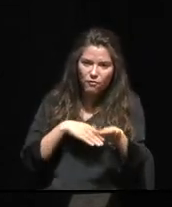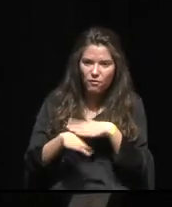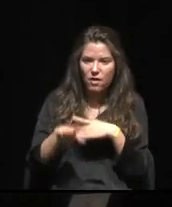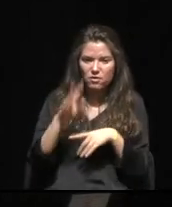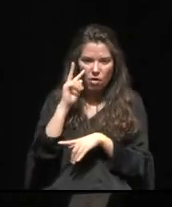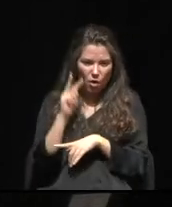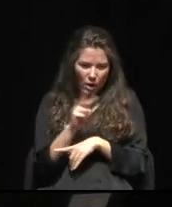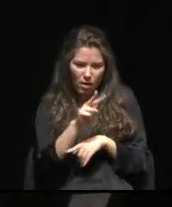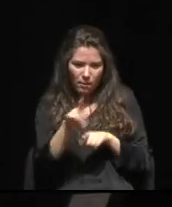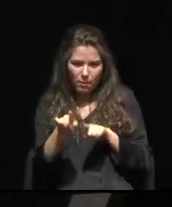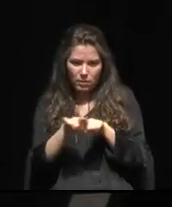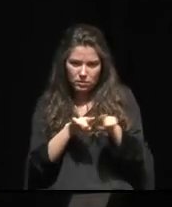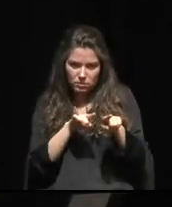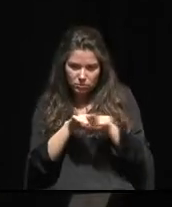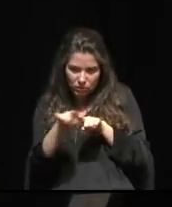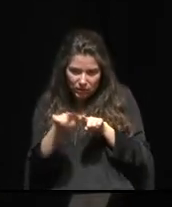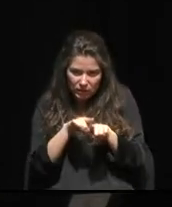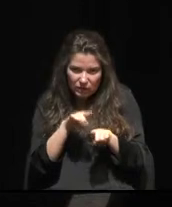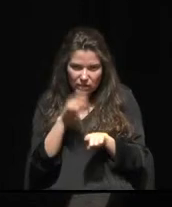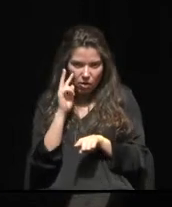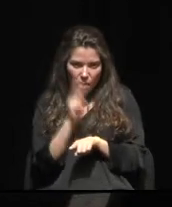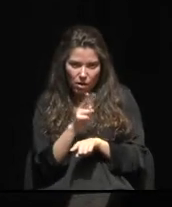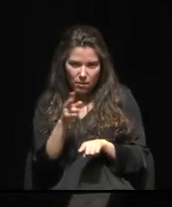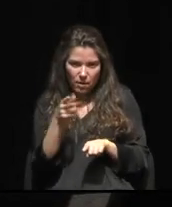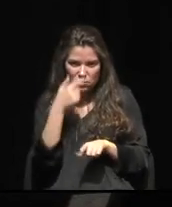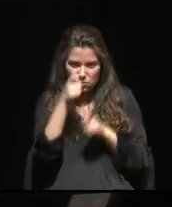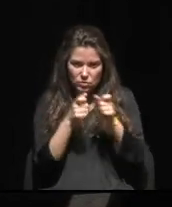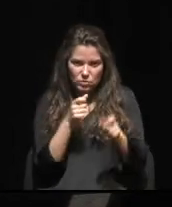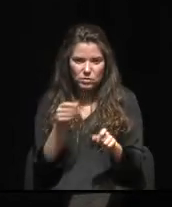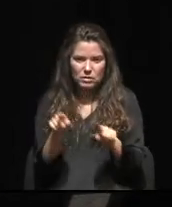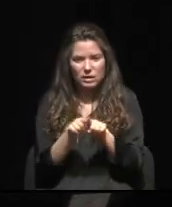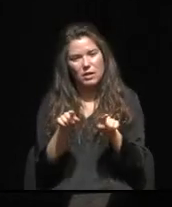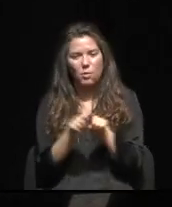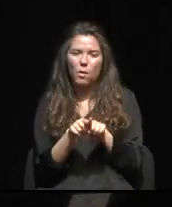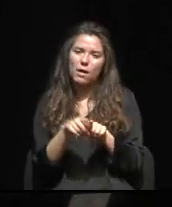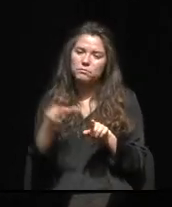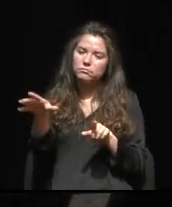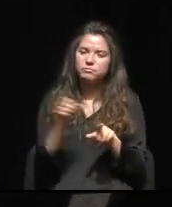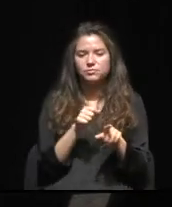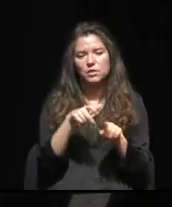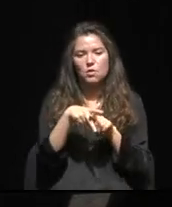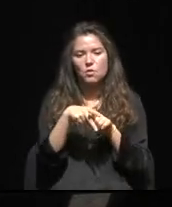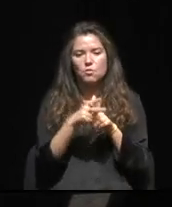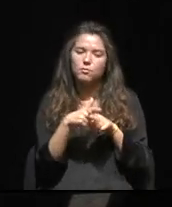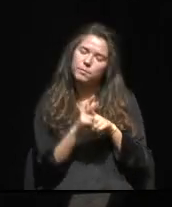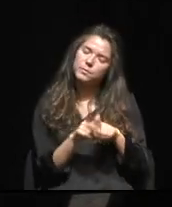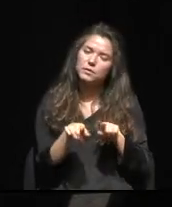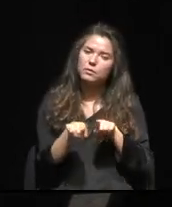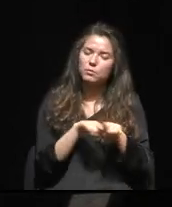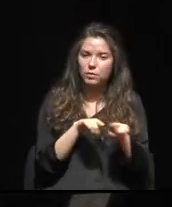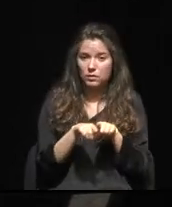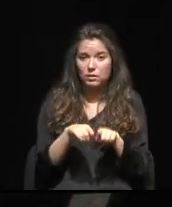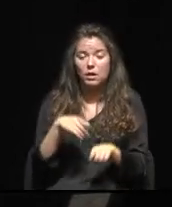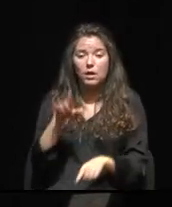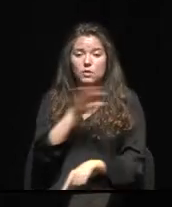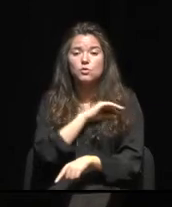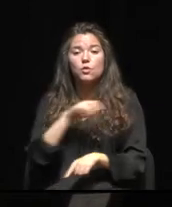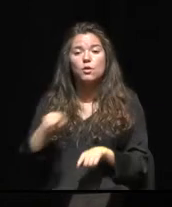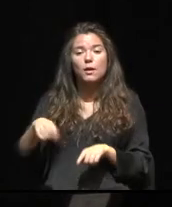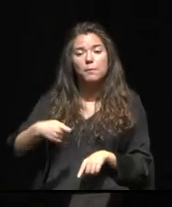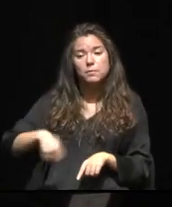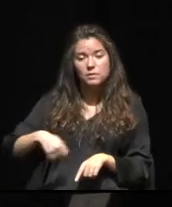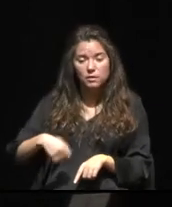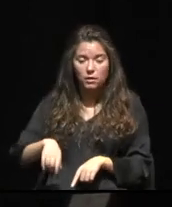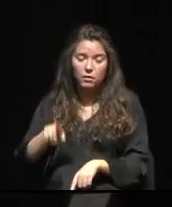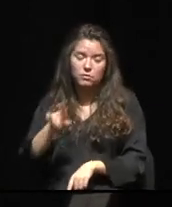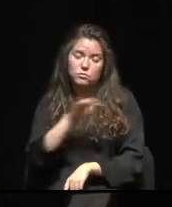pessoas nomeadamente para os jovens como instrumentos de política senhora Presidente senhores deputados municipais